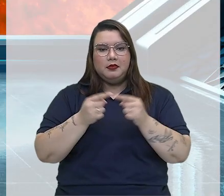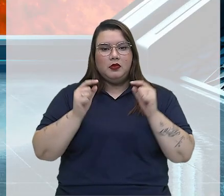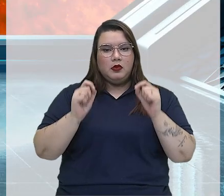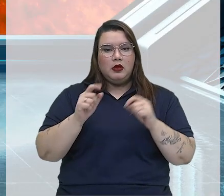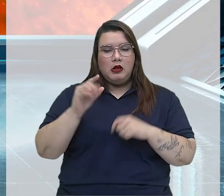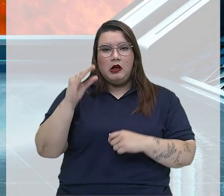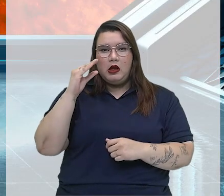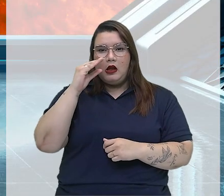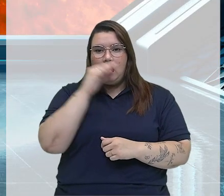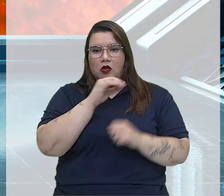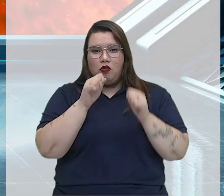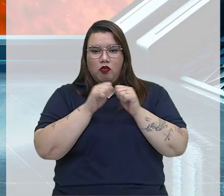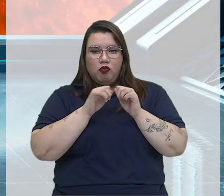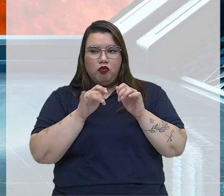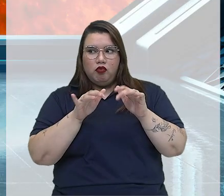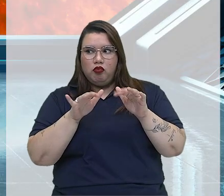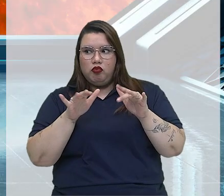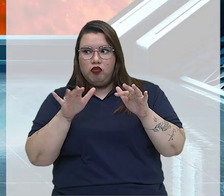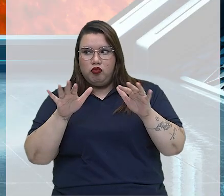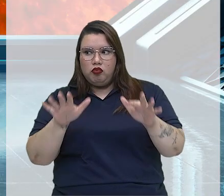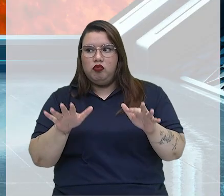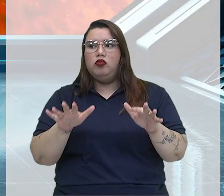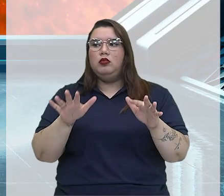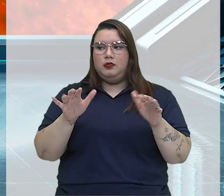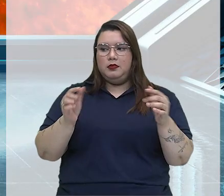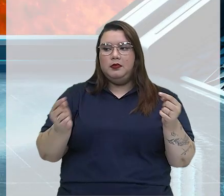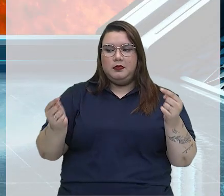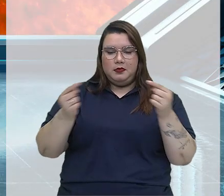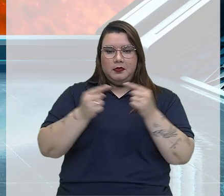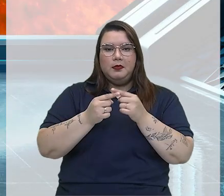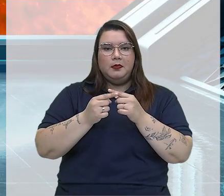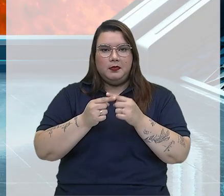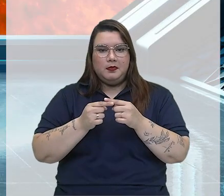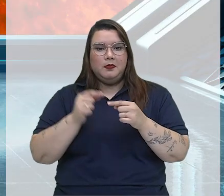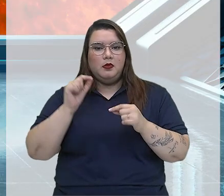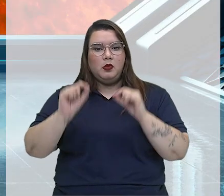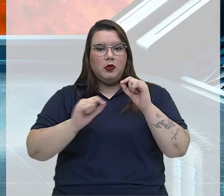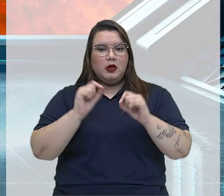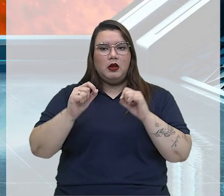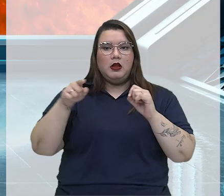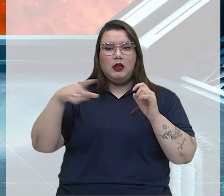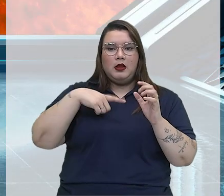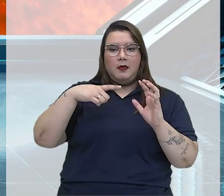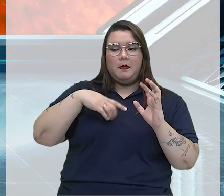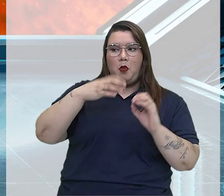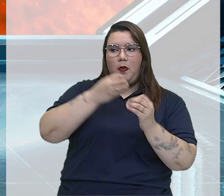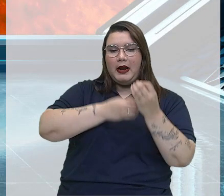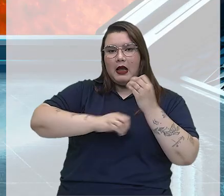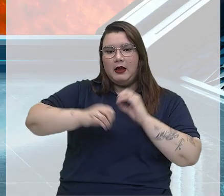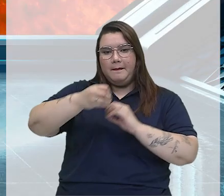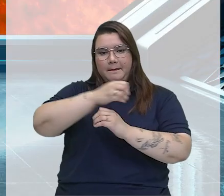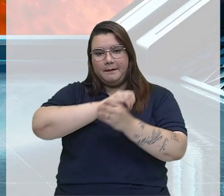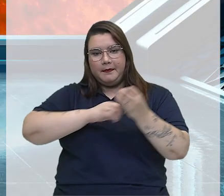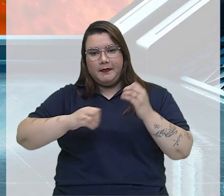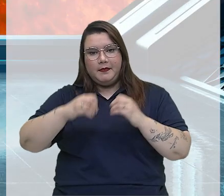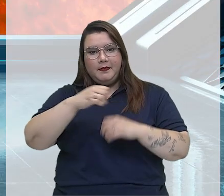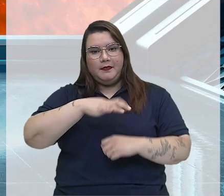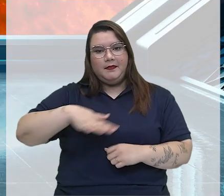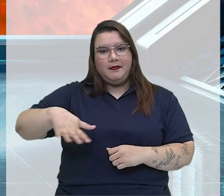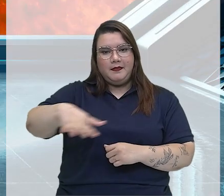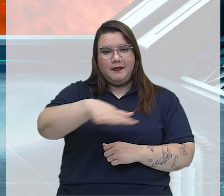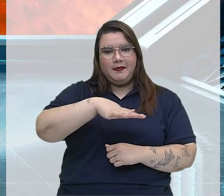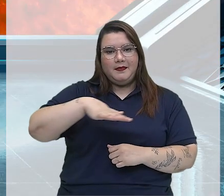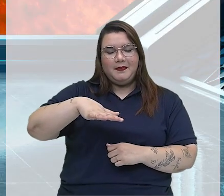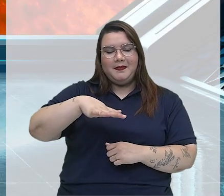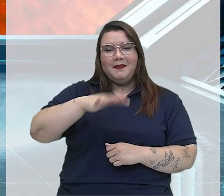esse calor que irradia deste corpo, né, vá em direção aos planetas que a gente tem no nosso território.